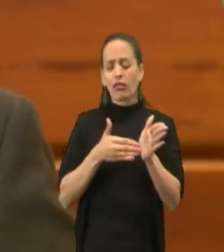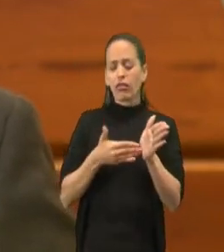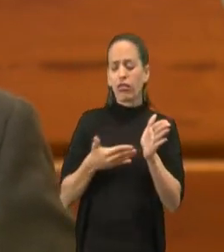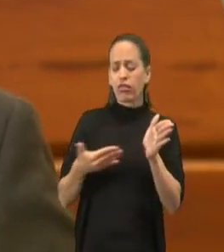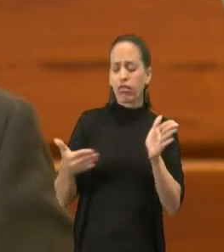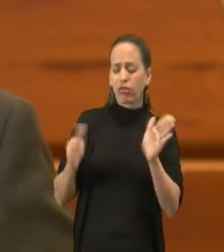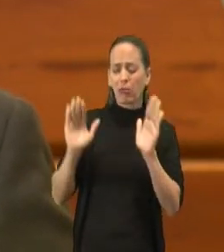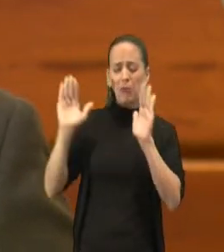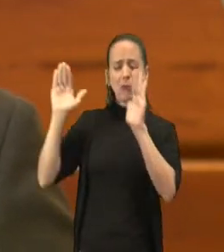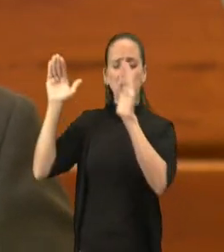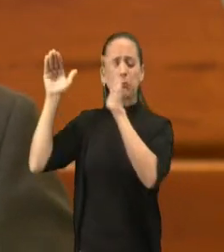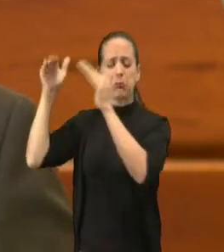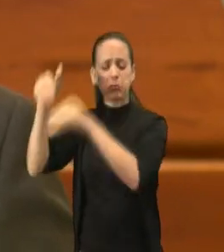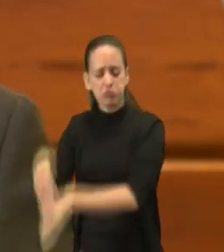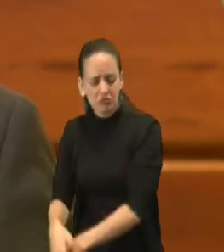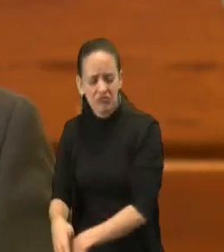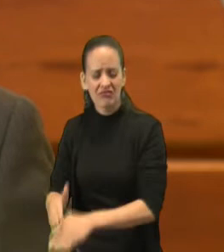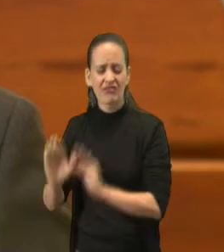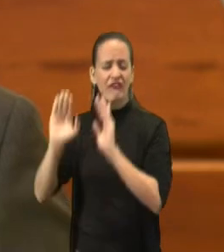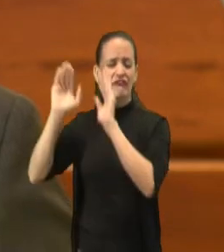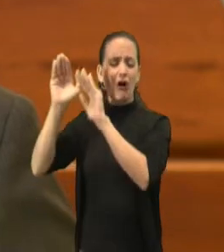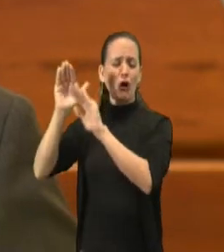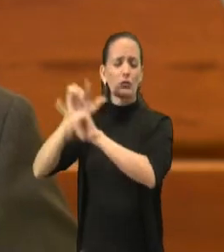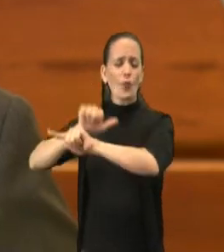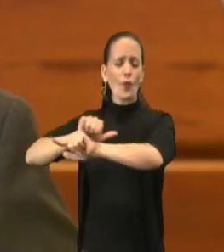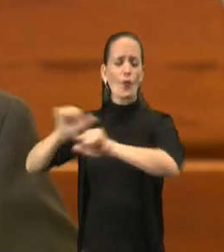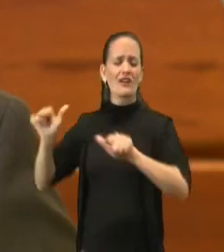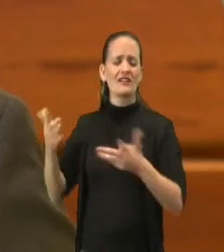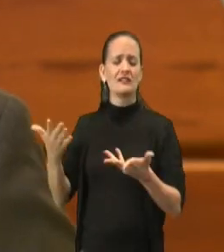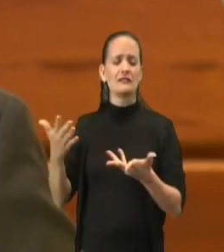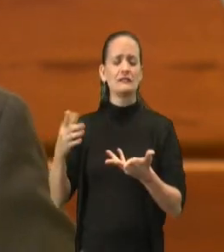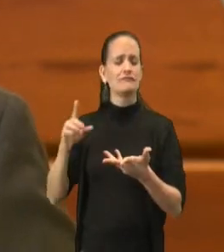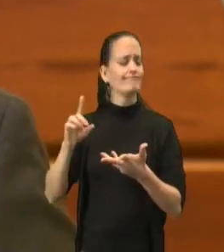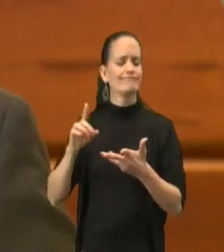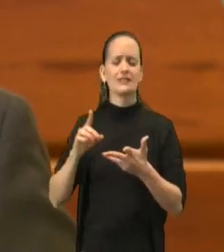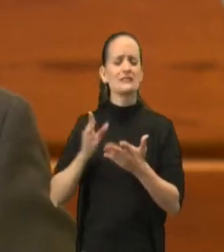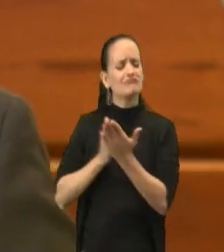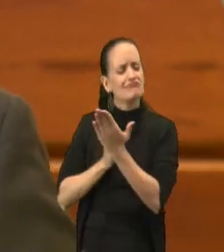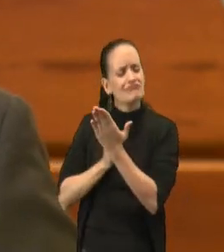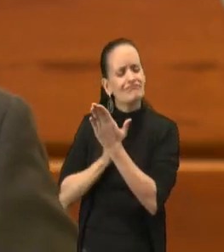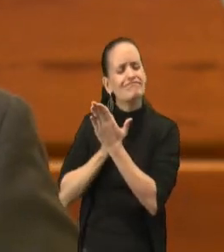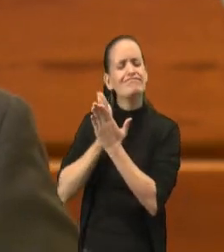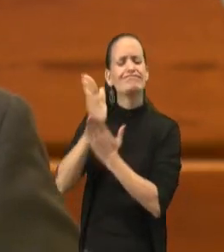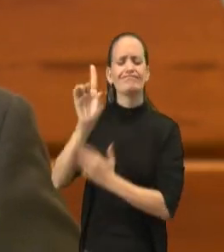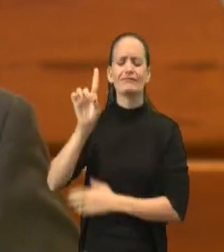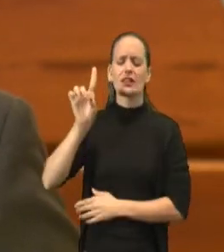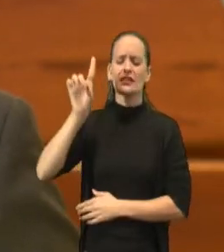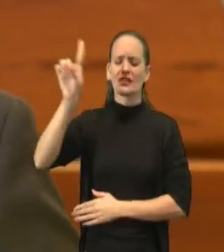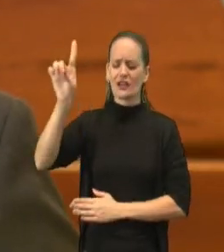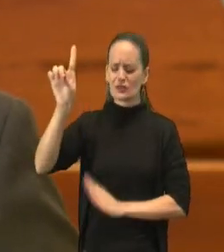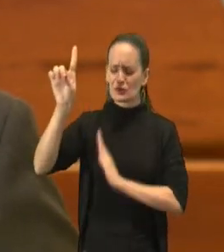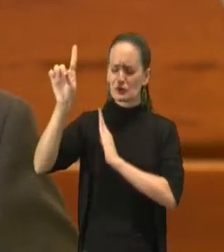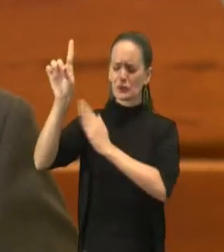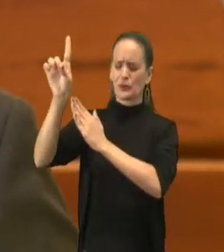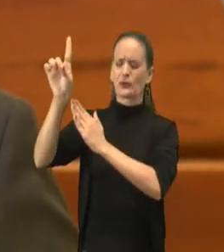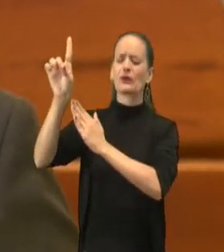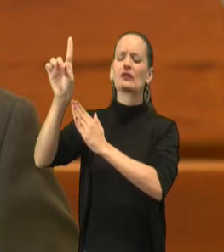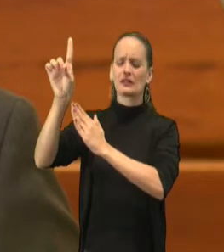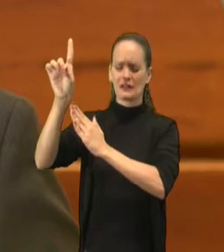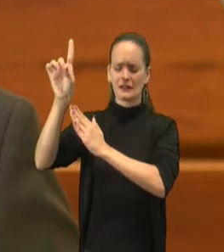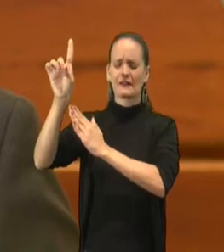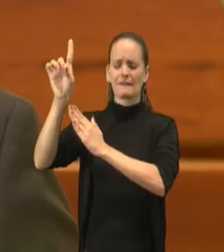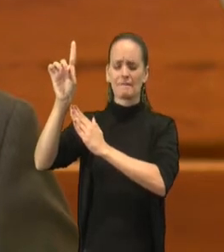foco, para que não perca, Senhor Deus, o caminho que o Senhor direcionou à Tua igreja, para que não perca de vista, Senhor Deus, a